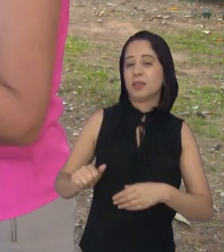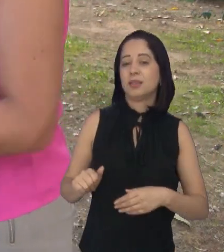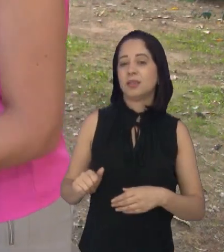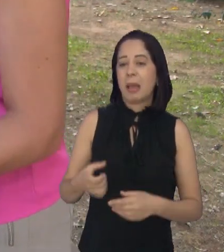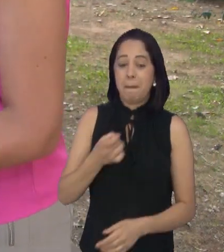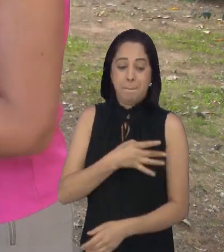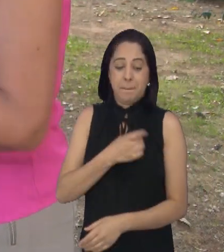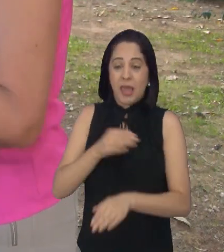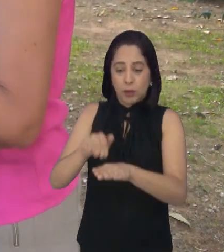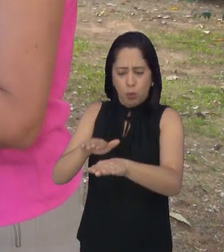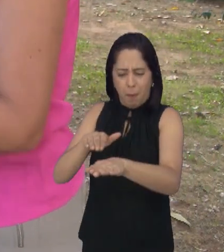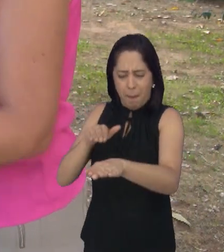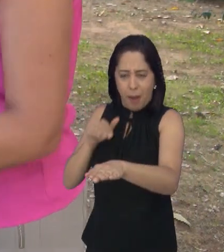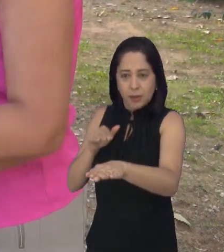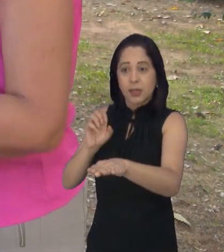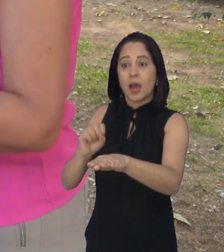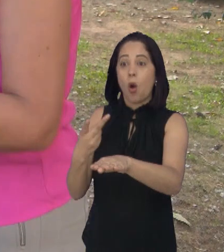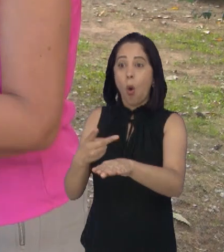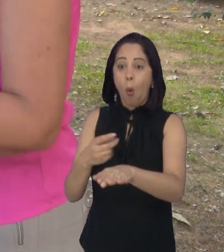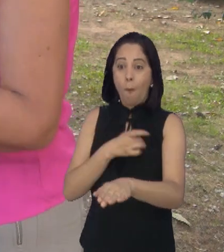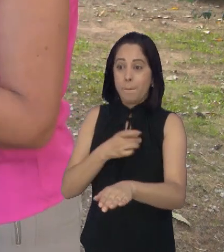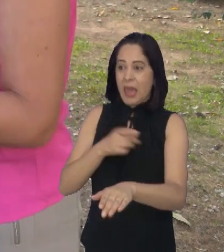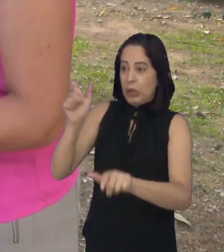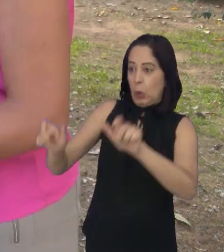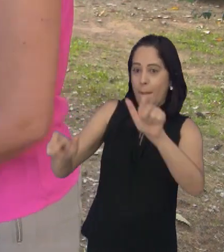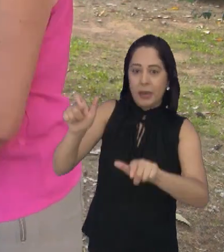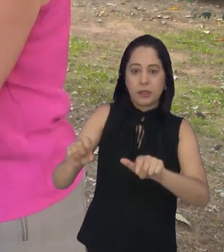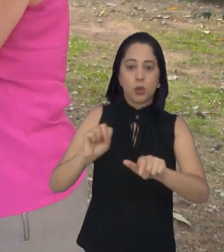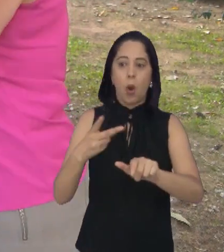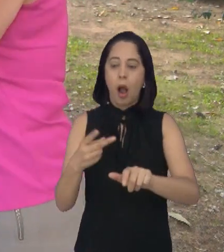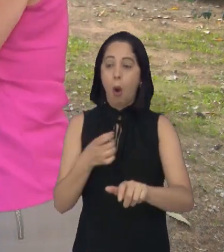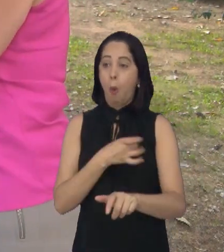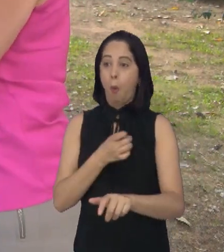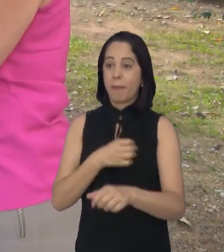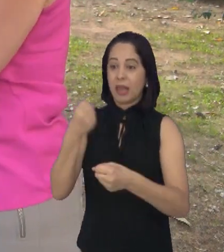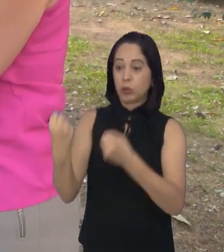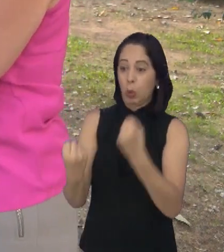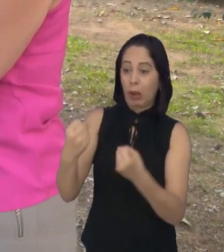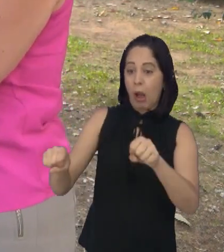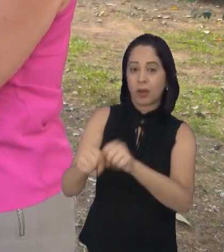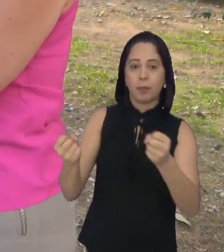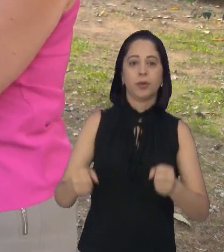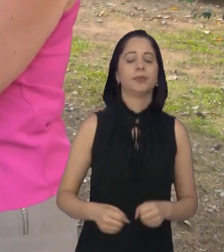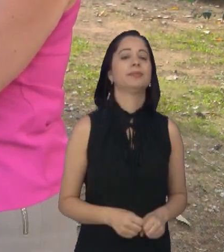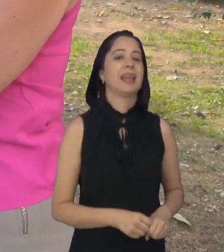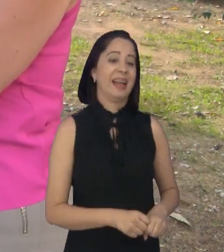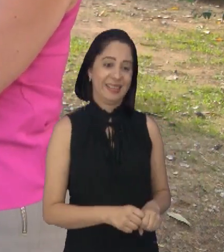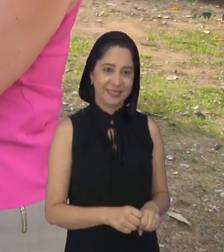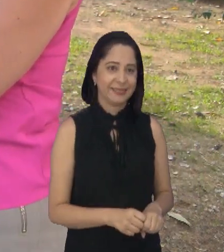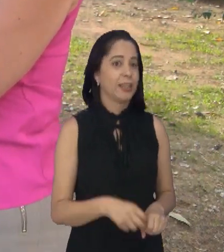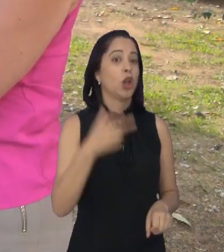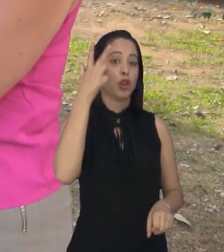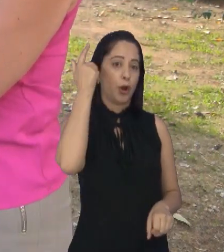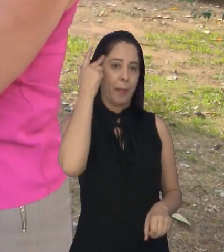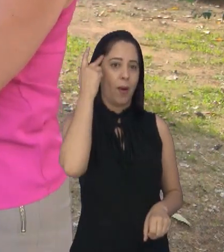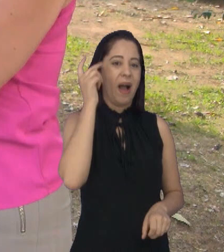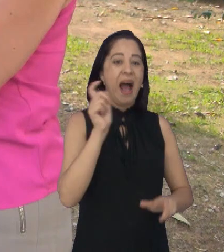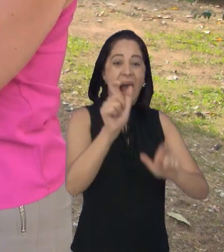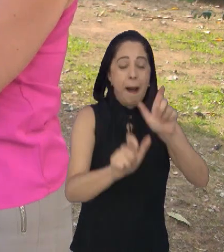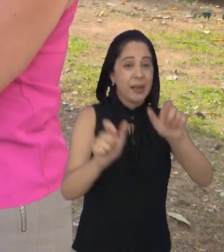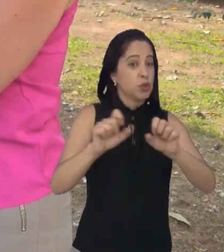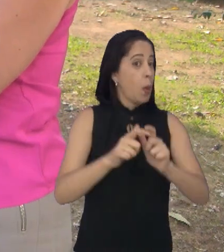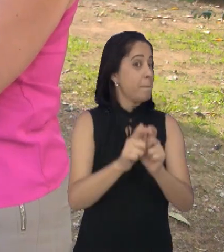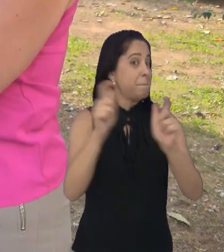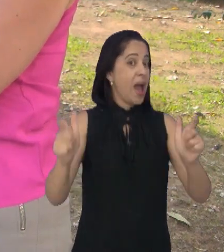É medo do trânsito, medo das pessoas, medo do carro, medo de dar uma pane? Quais são os medos? Medo do carro e do trânsito, do